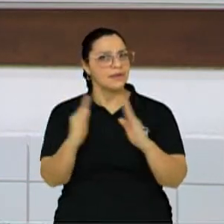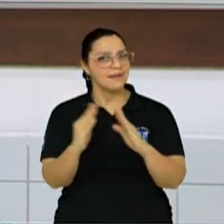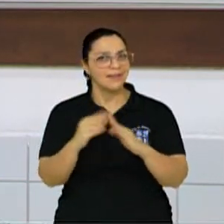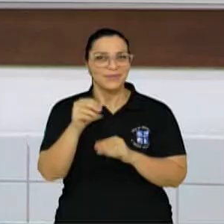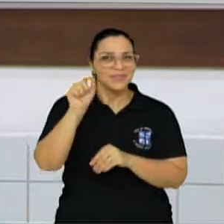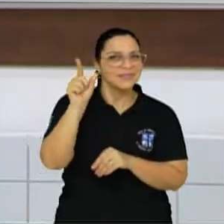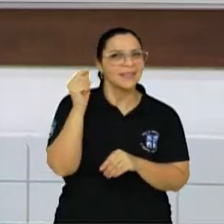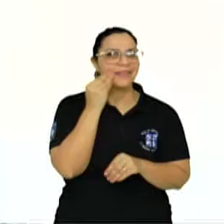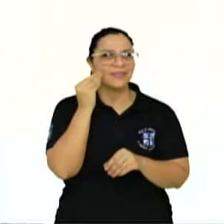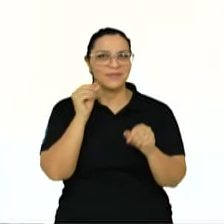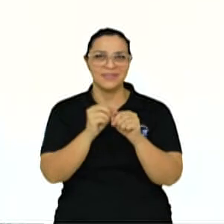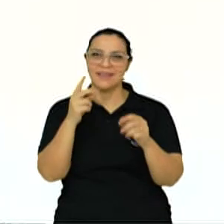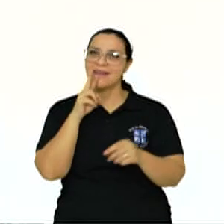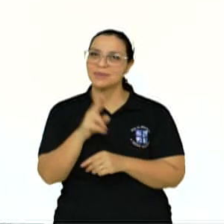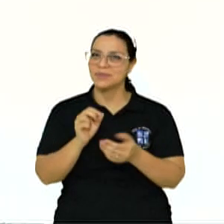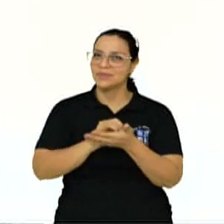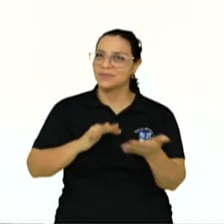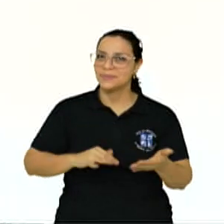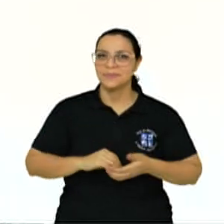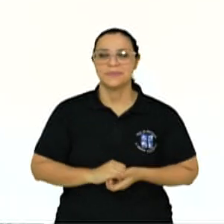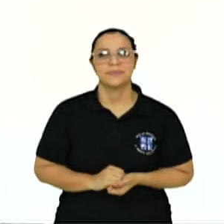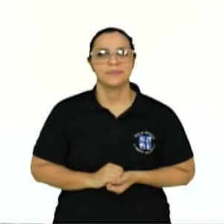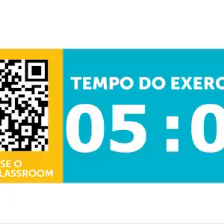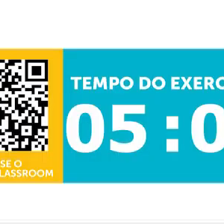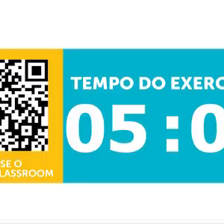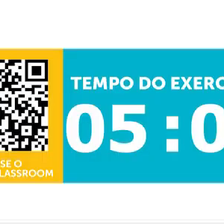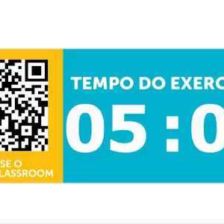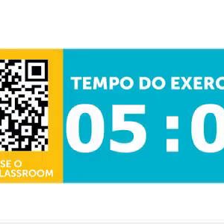fica com vocês aí a resolução desse exercício.